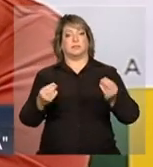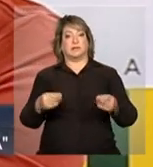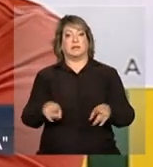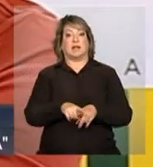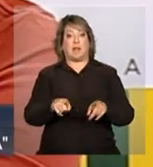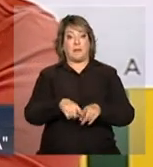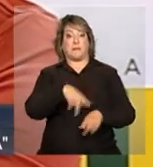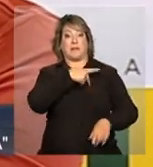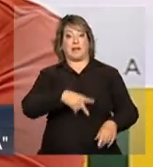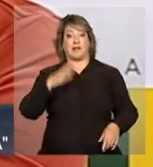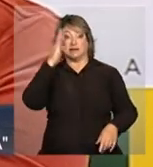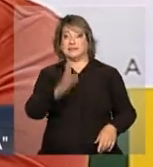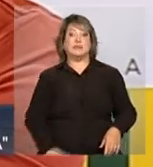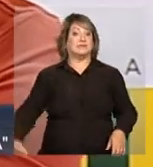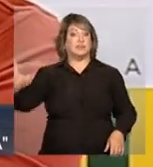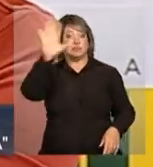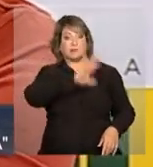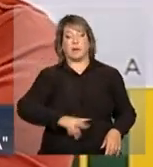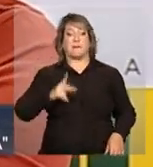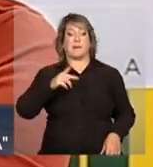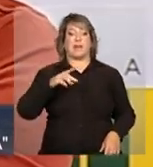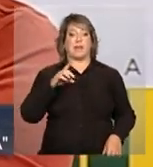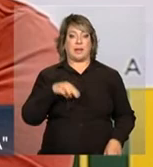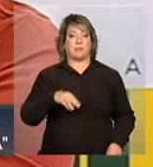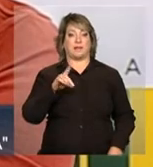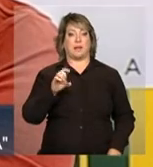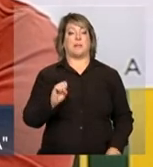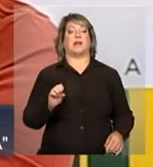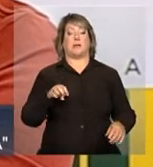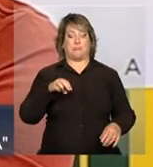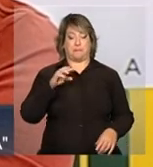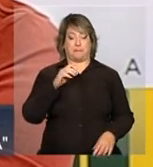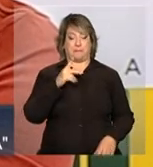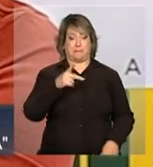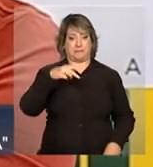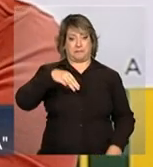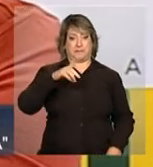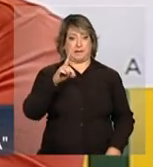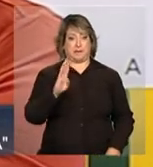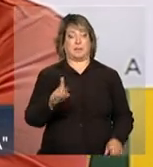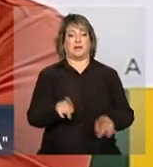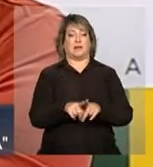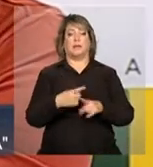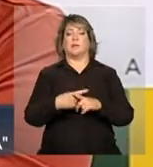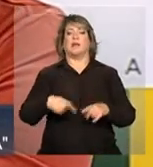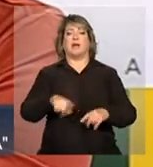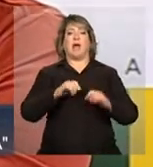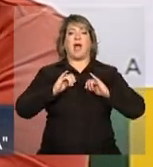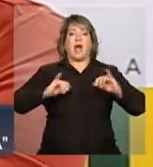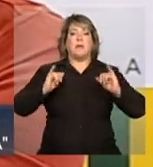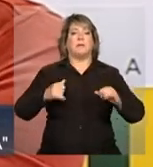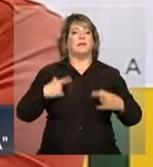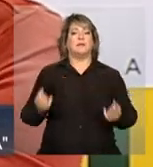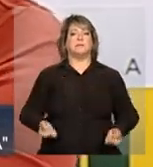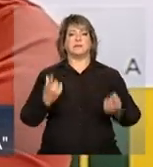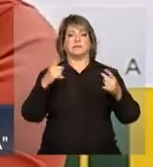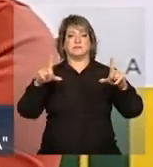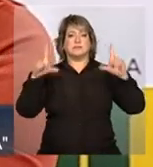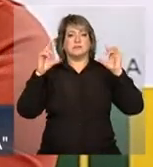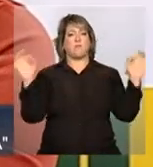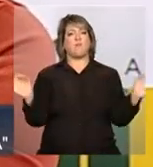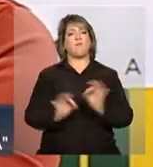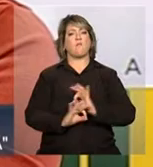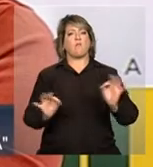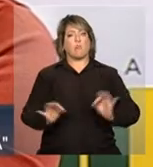PMDB também, porque é impressionante como nas campanhas nós não aparecemos nenhuma vez. E veja, no